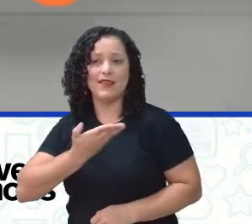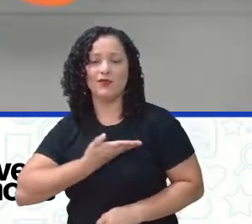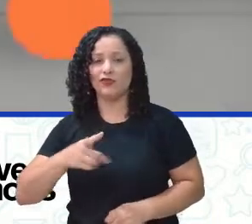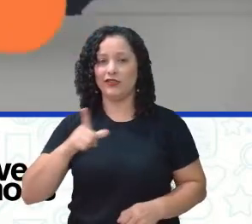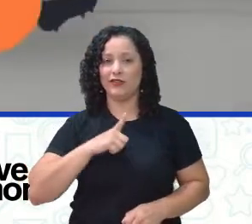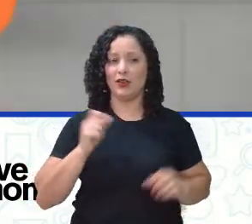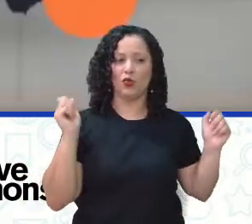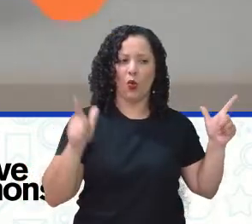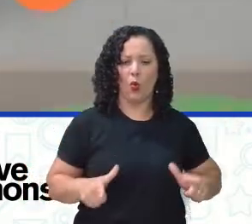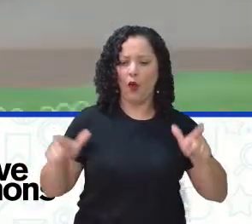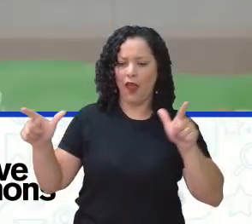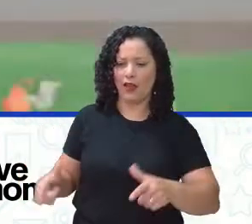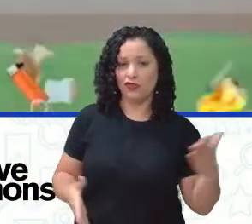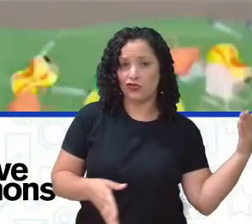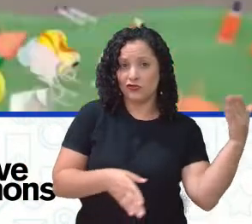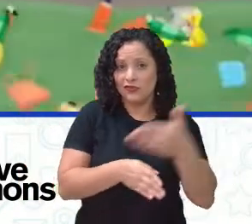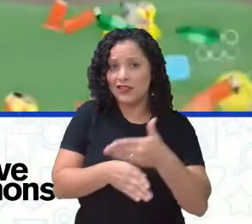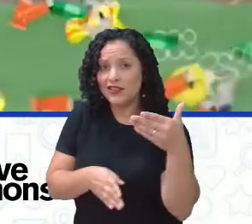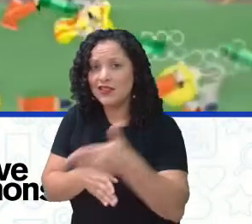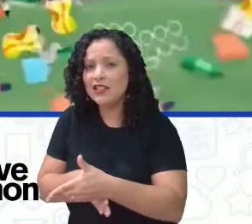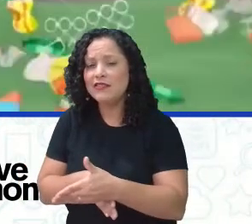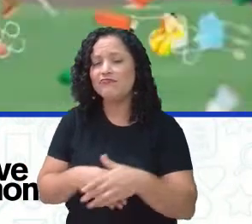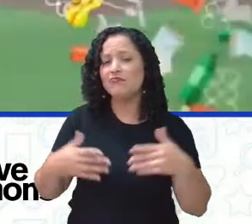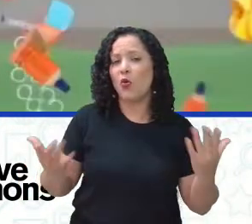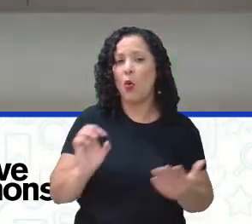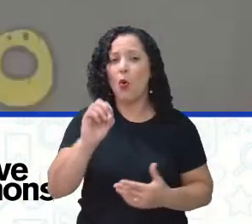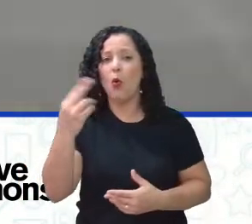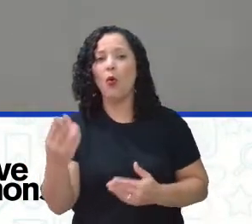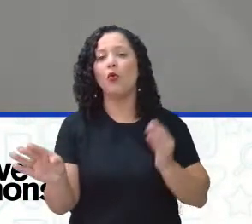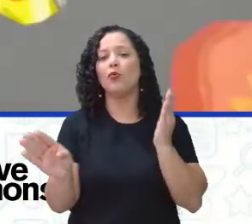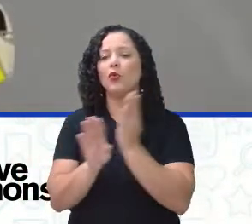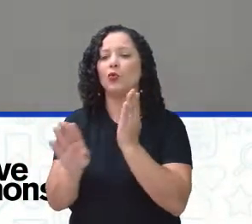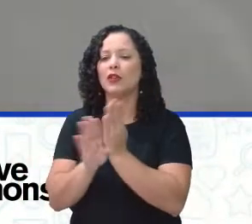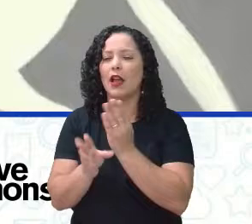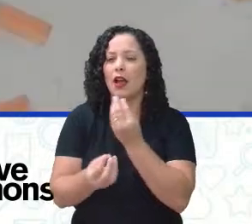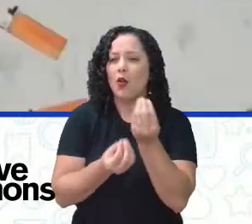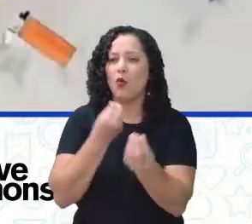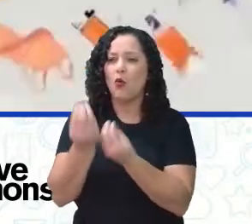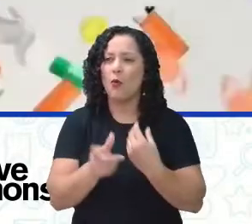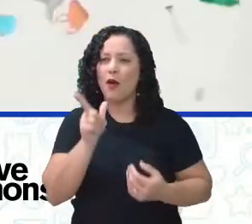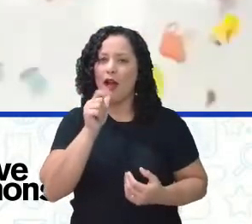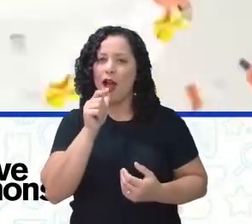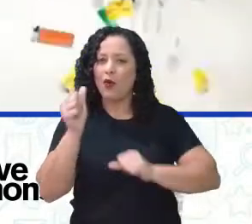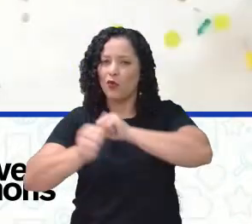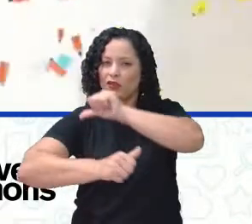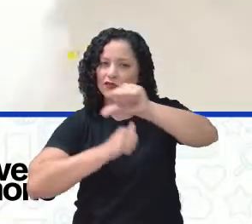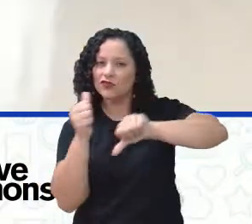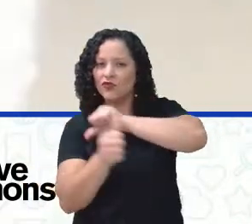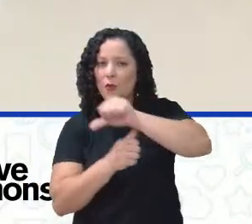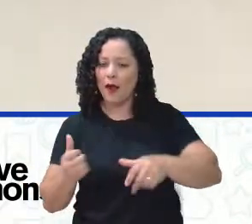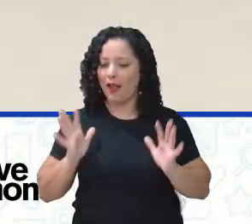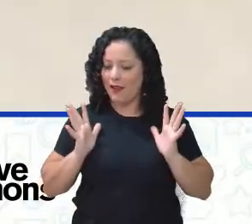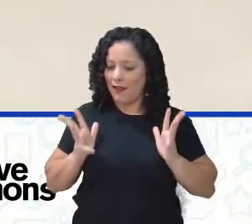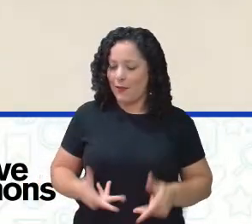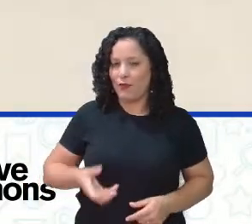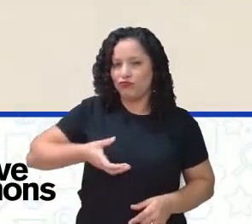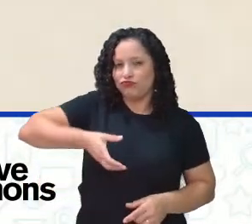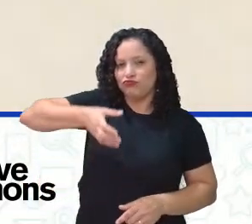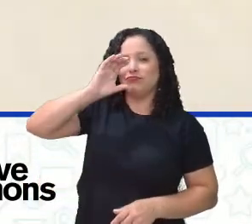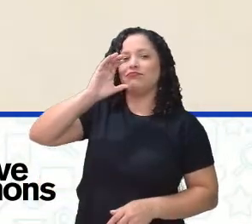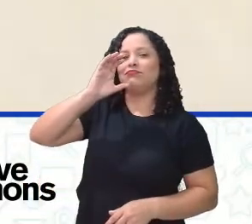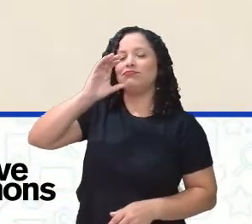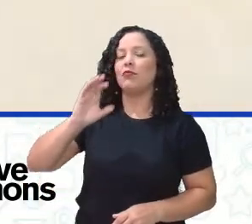lugares que você pode ir? E se achássemos uma nova forma de transformar a água em limpa e potável? E se